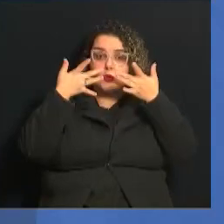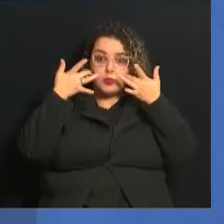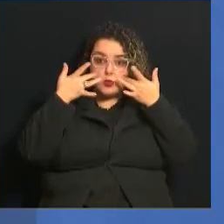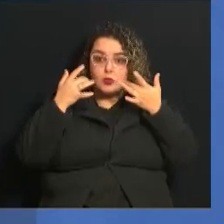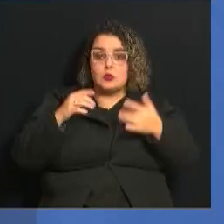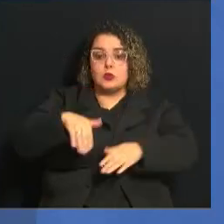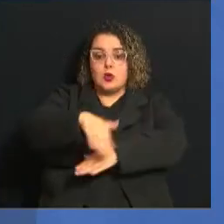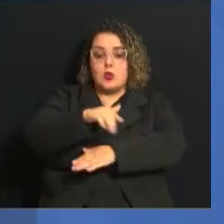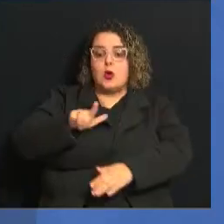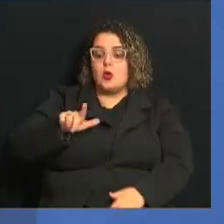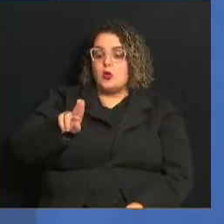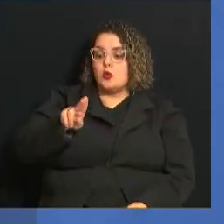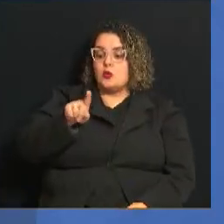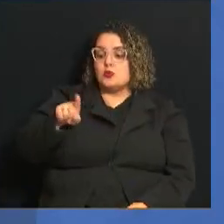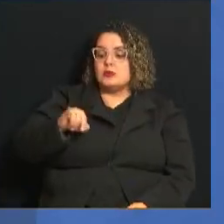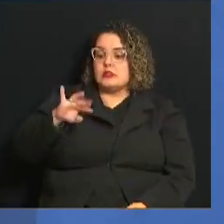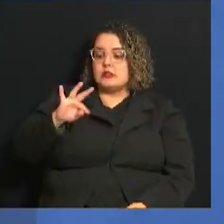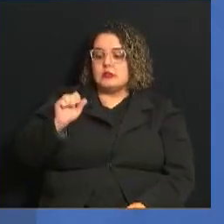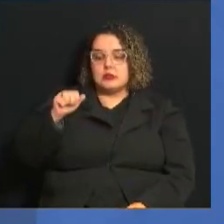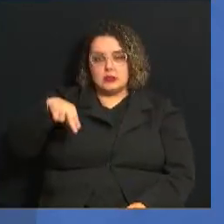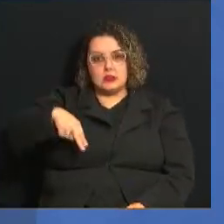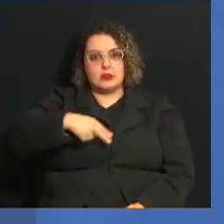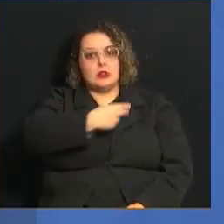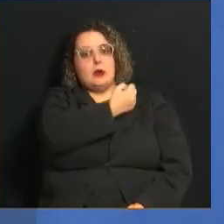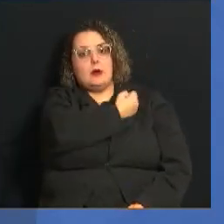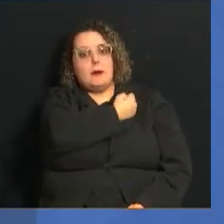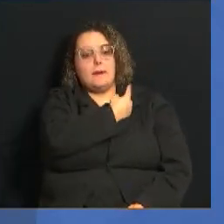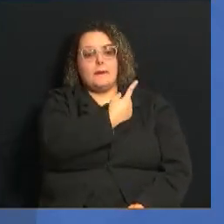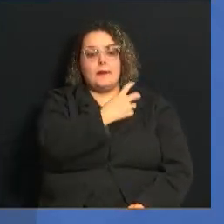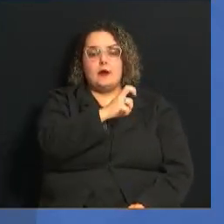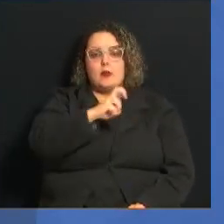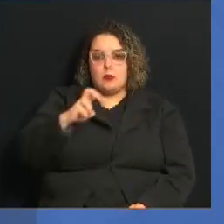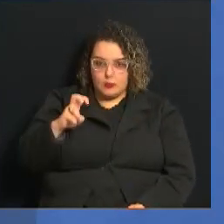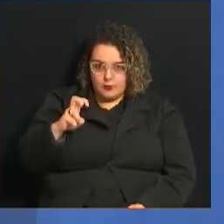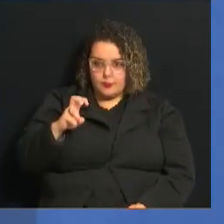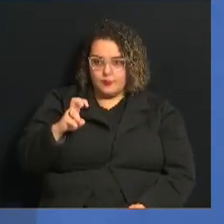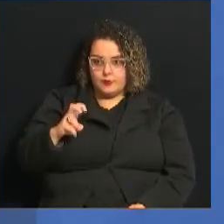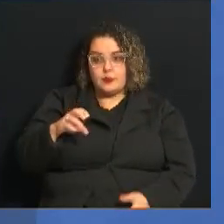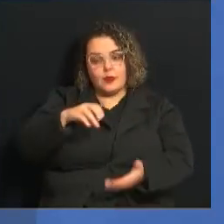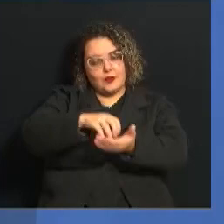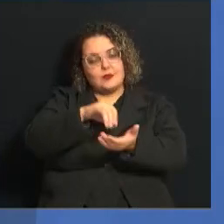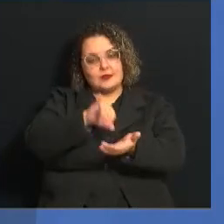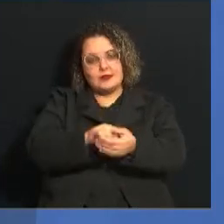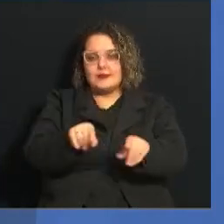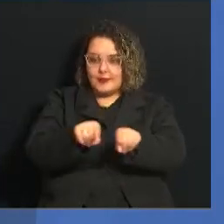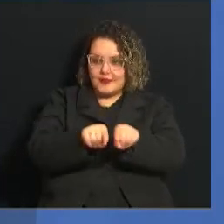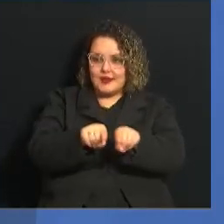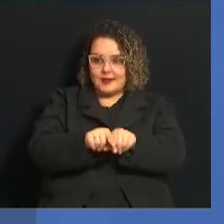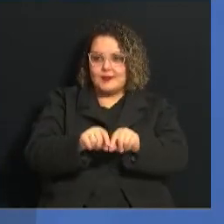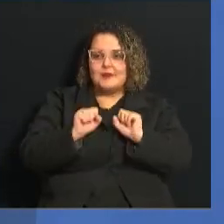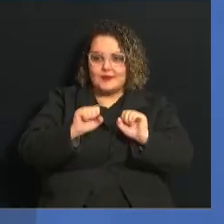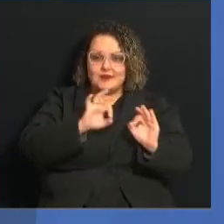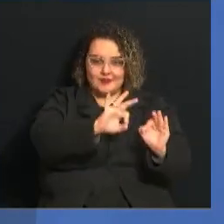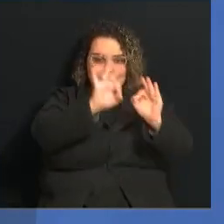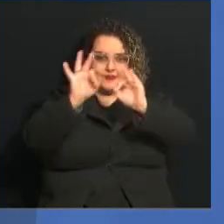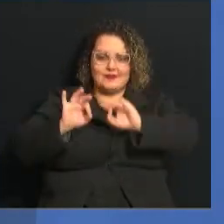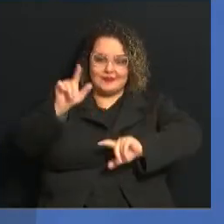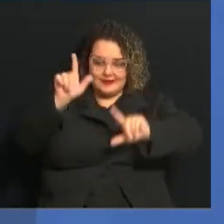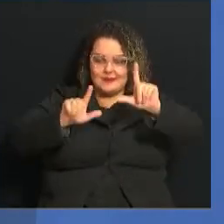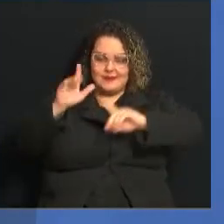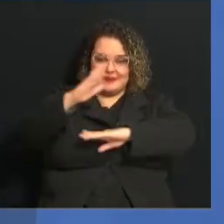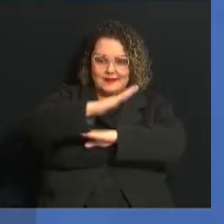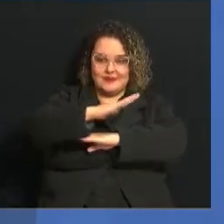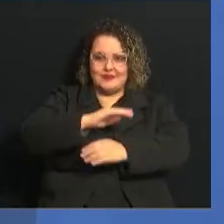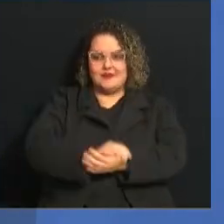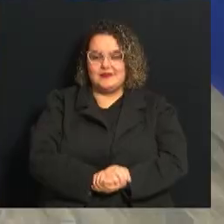Rua Luzitana com entrada no número 1555 no centro da cidade e também Claro pode acompanhar aqui pela